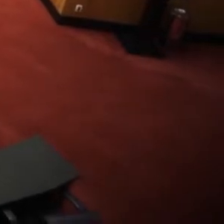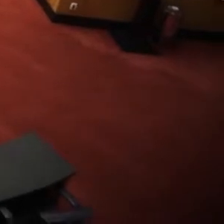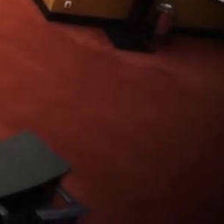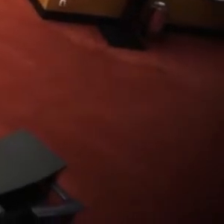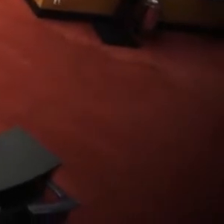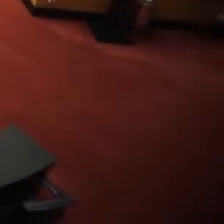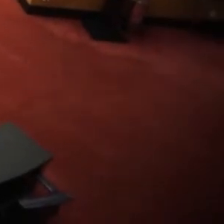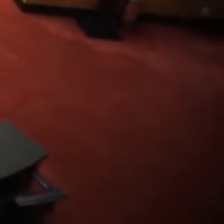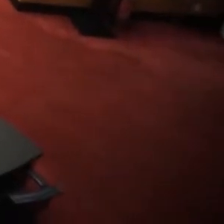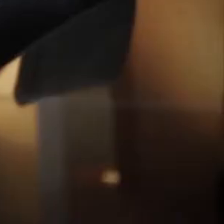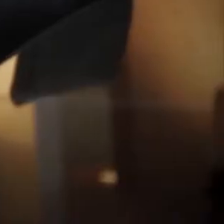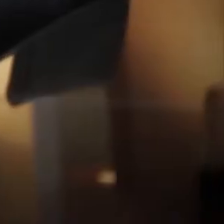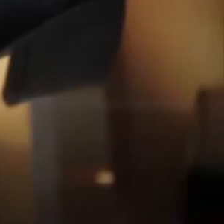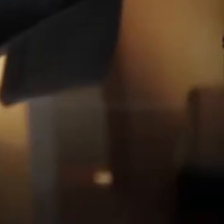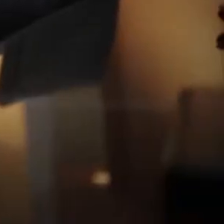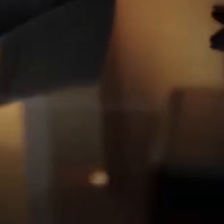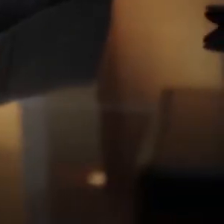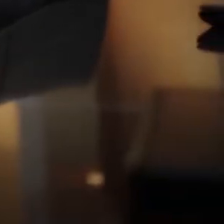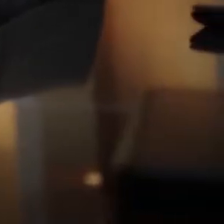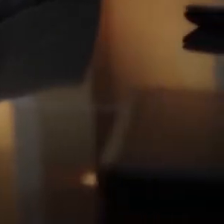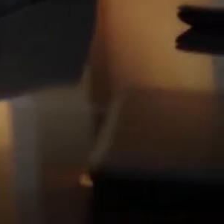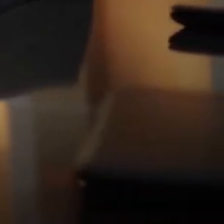E aí